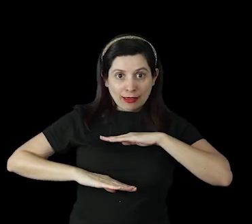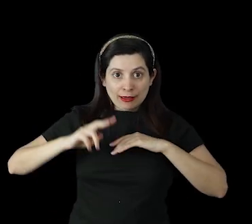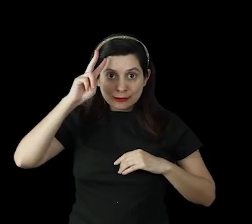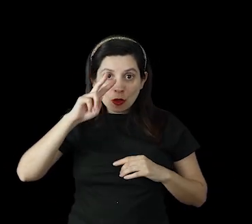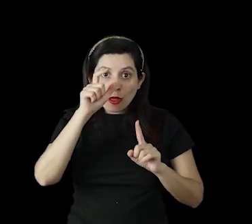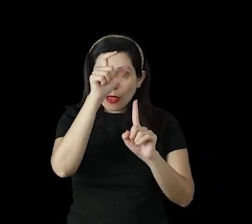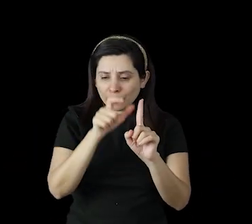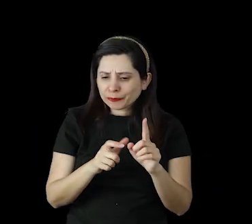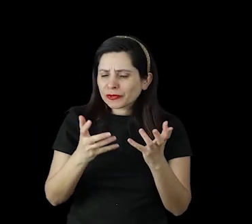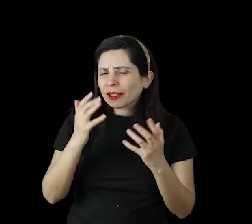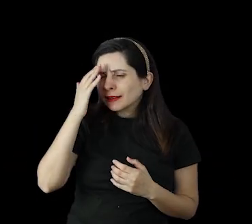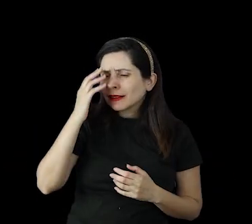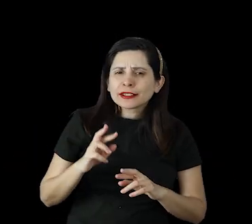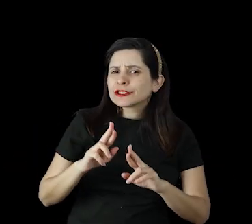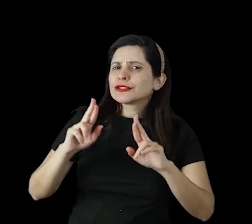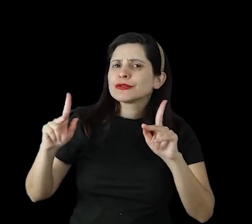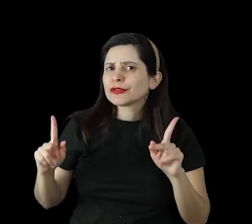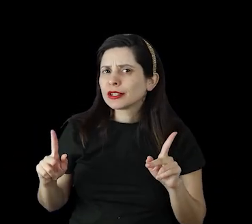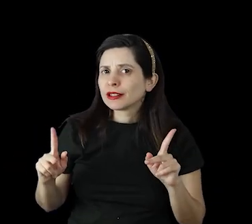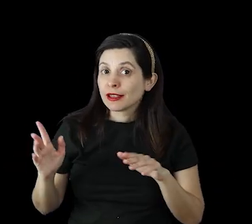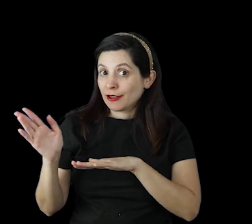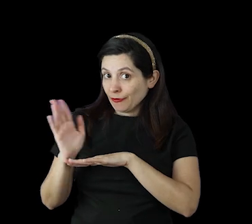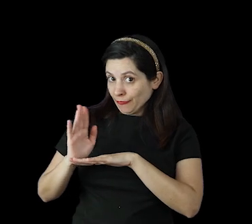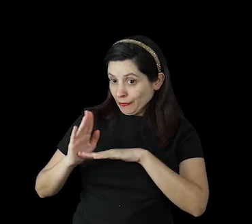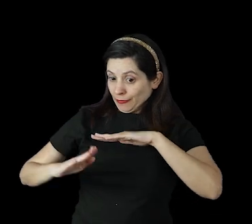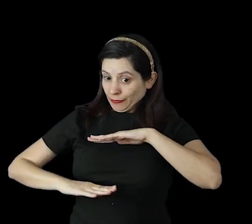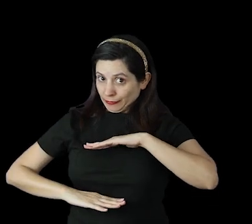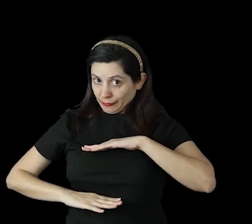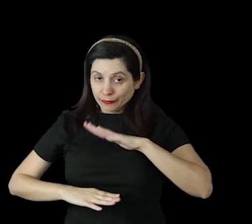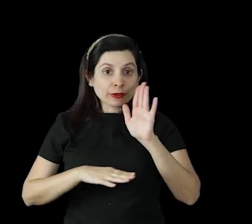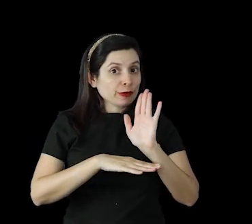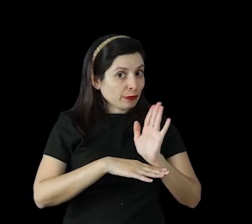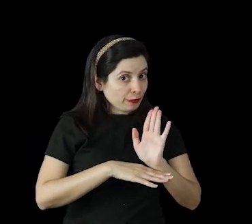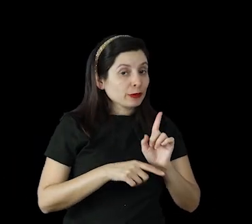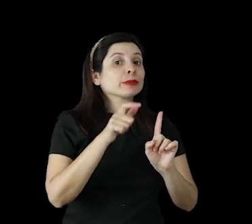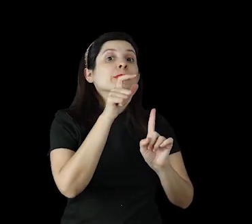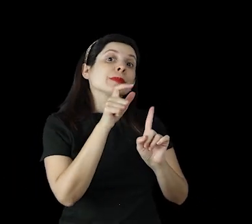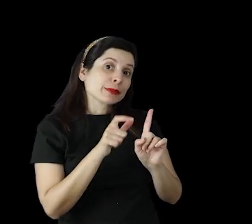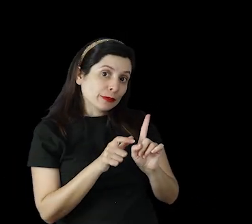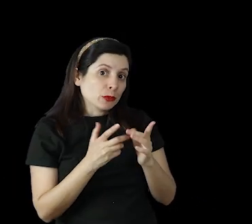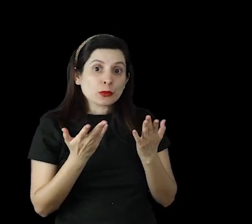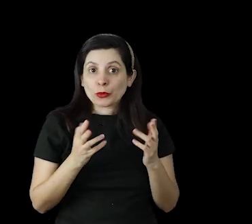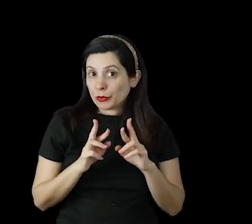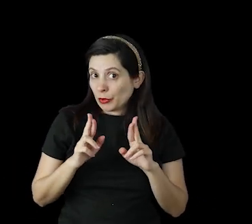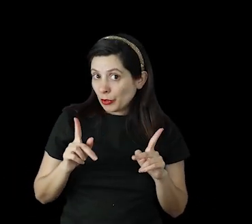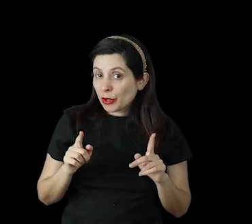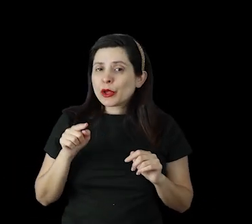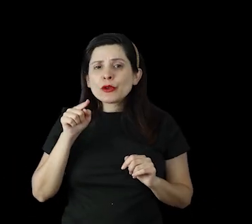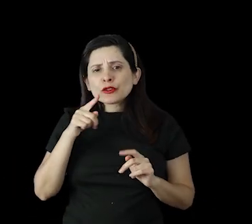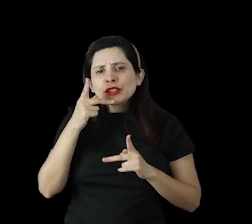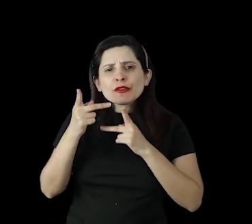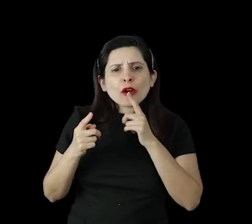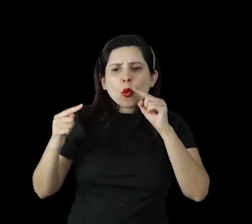queria entender, primeira coisa, a diferença de filme de situação e filme de personagem, e quando você falou de conectar